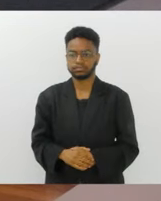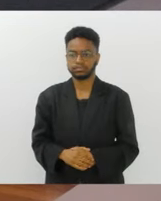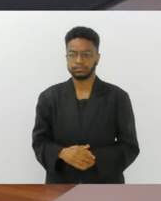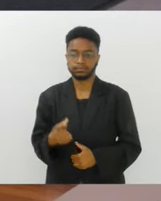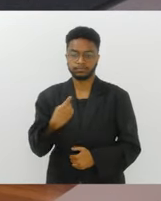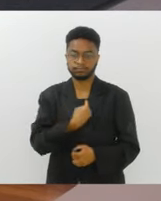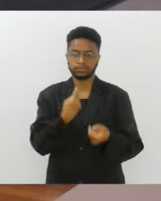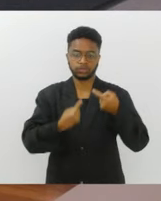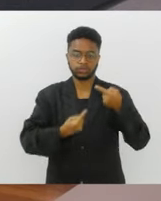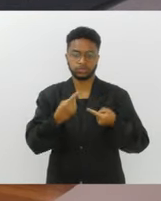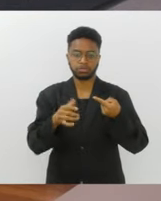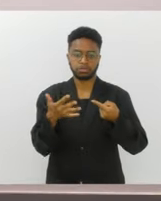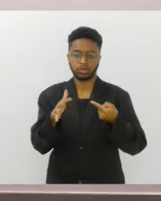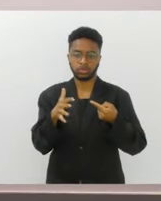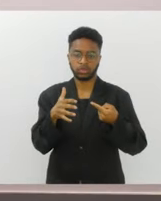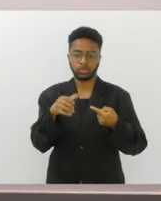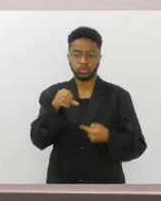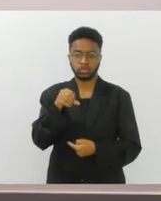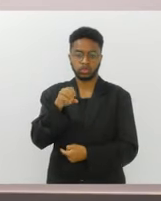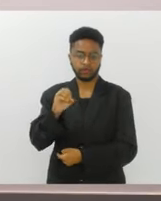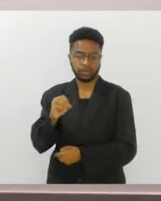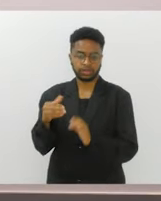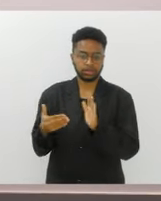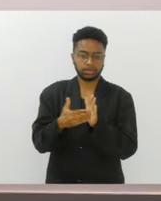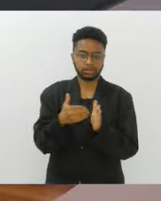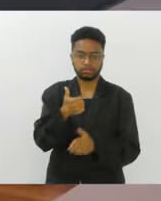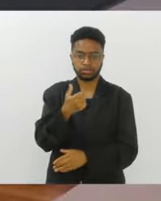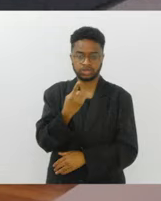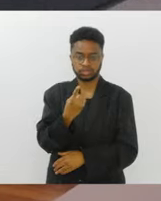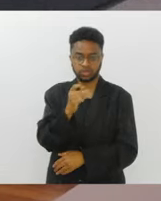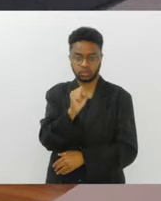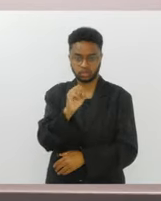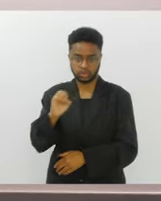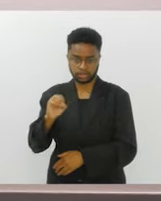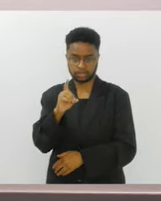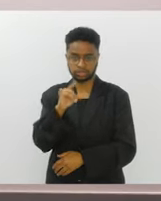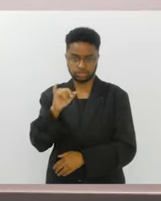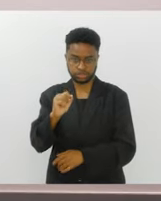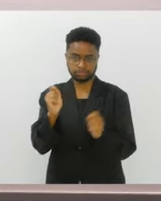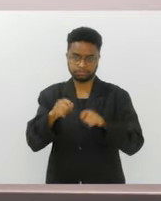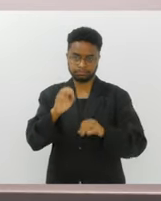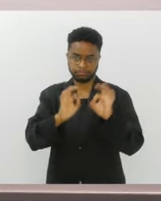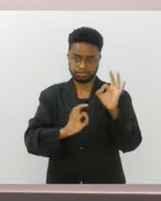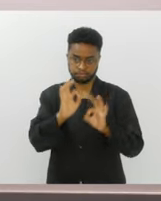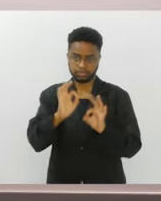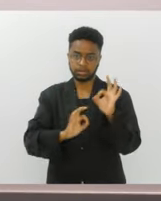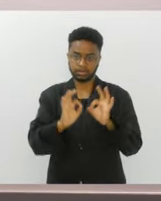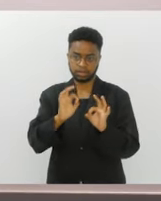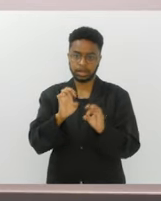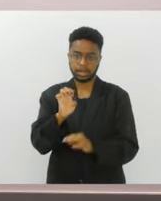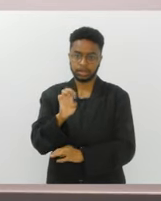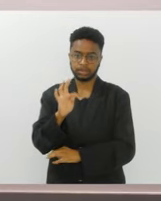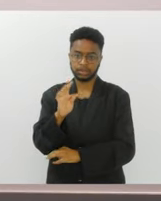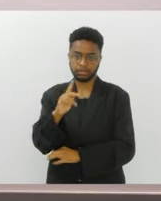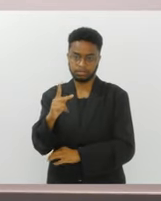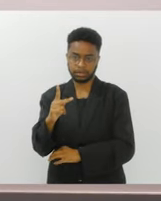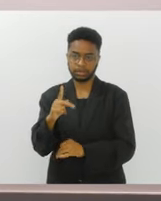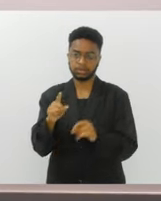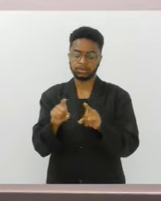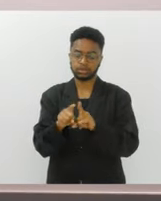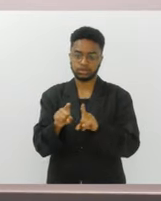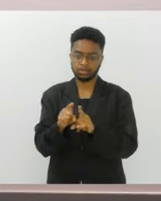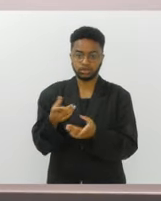discute internamente é algo em torno de 90 a 180 dias para preparar ETP, Instituto Técnico